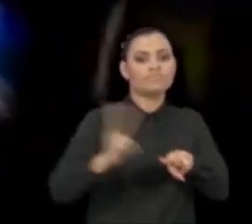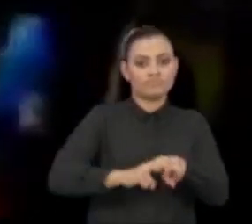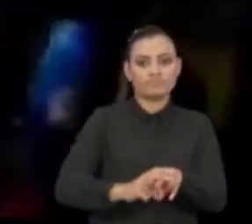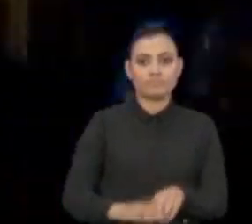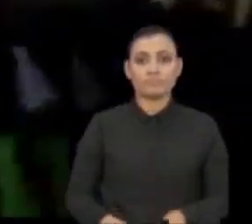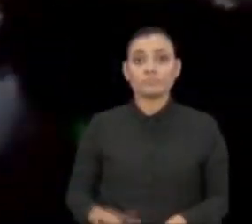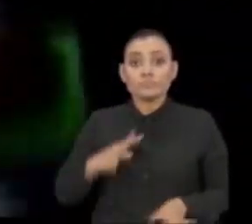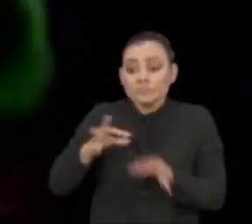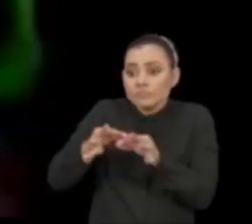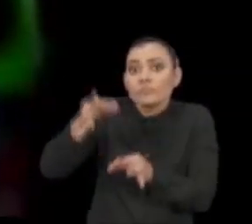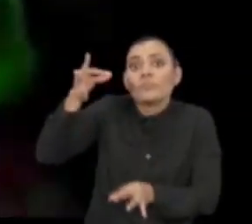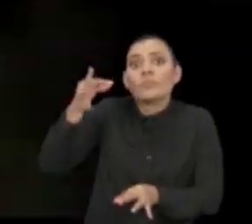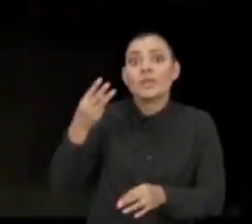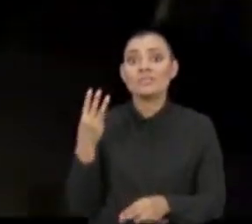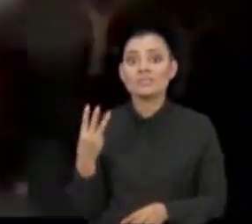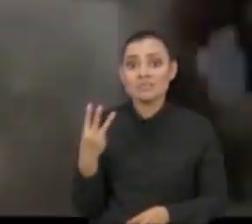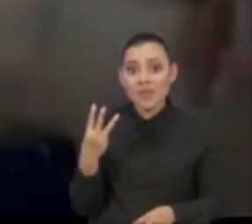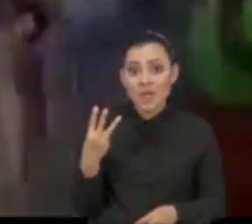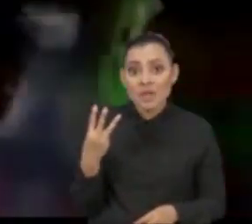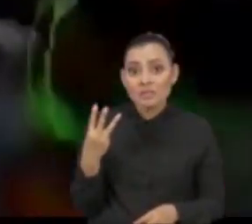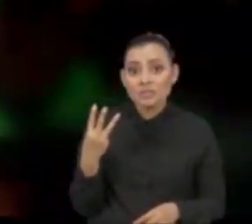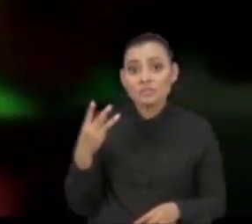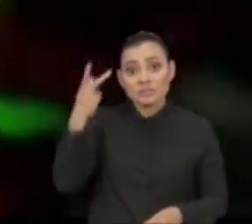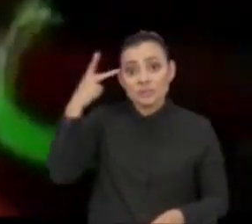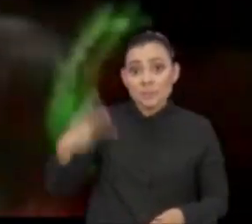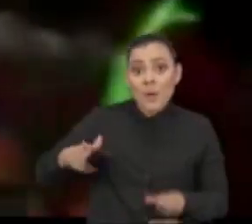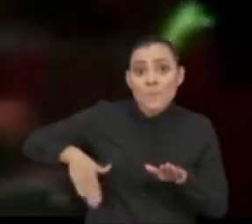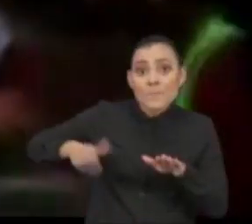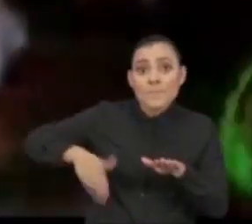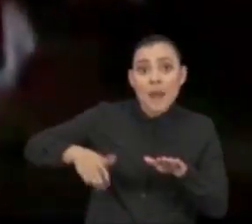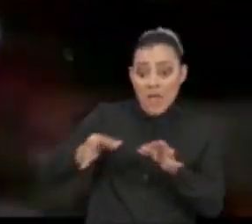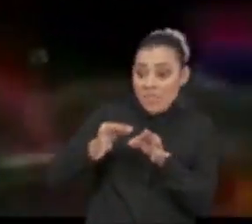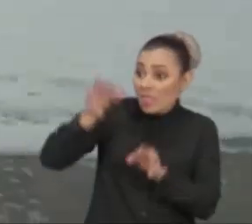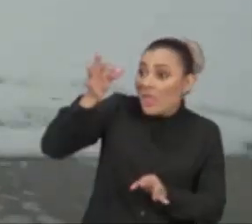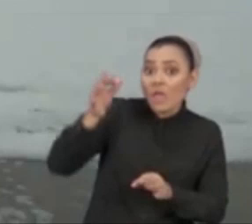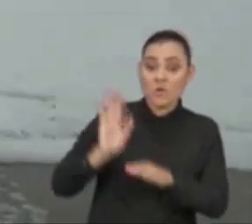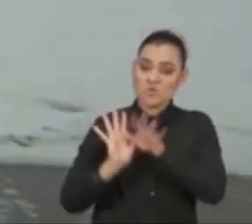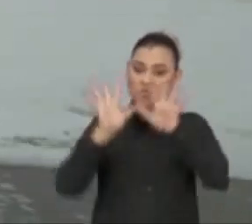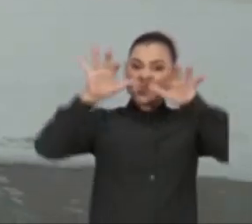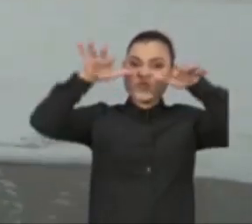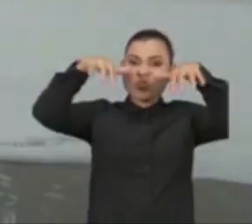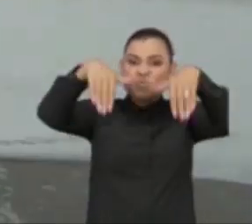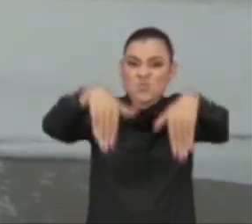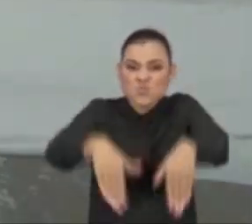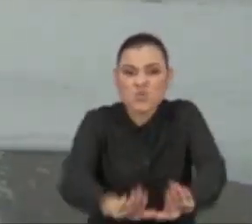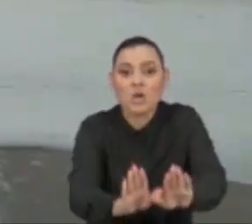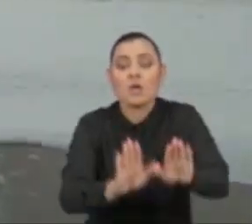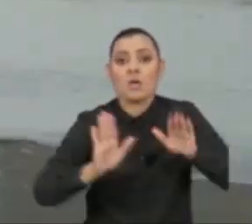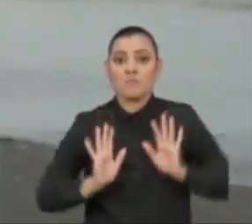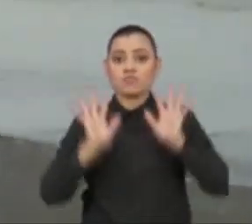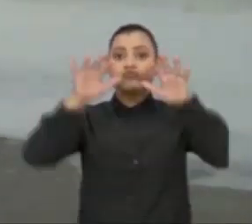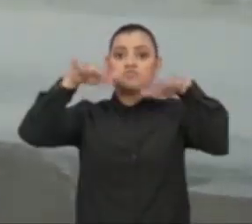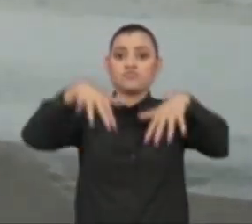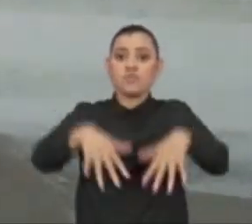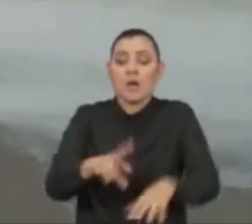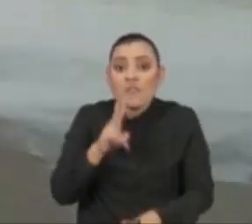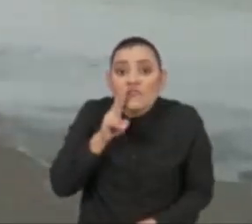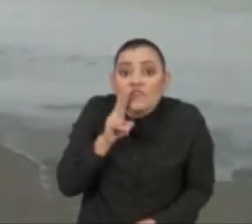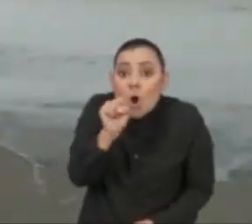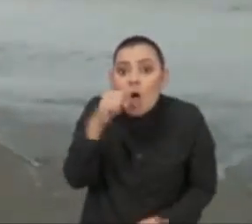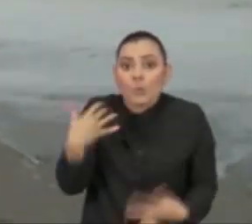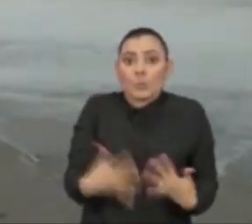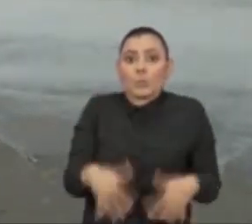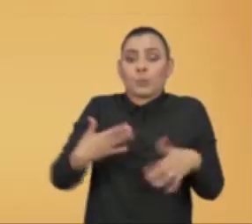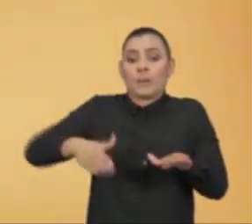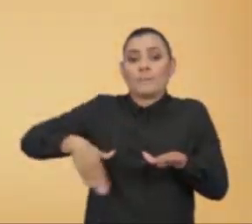até 3 metros atingiram o litoral norte de São Paulo neste final de semana. Os banhistas foram surpreendidos pela força da água na